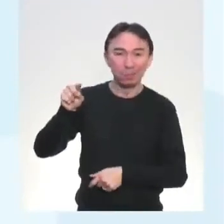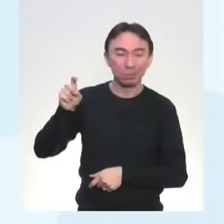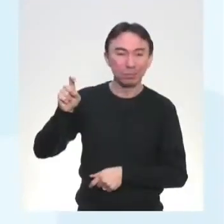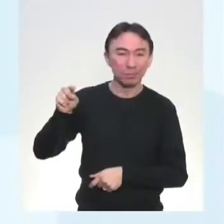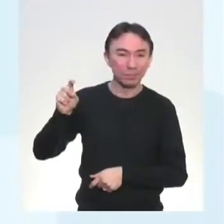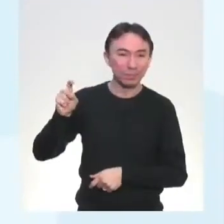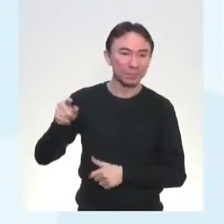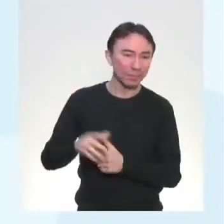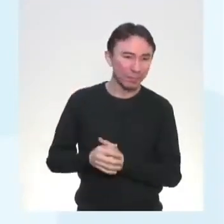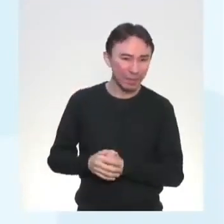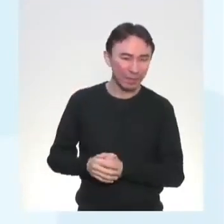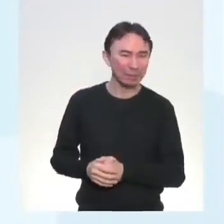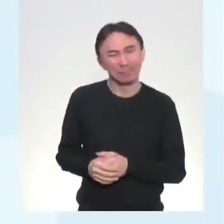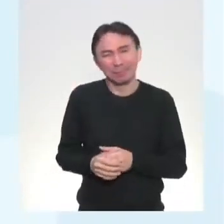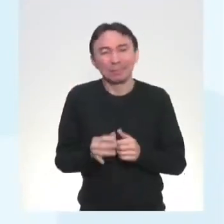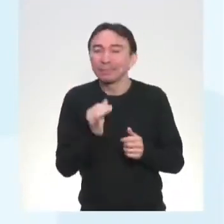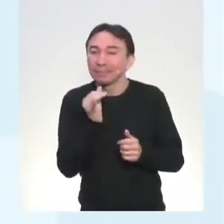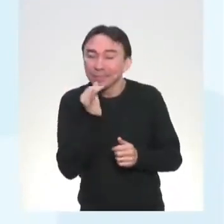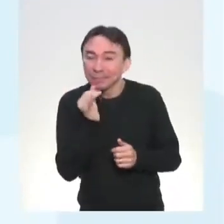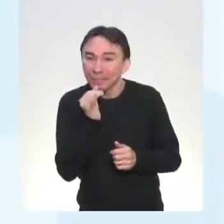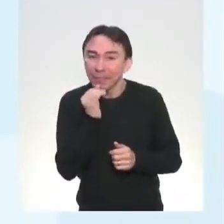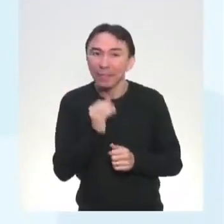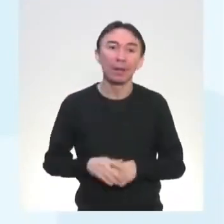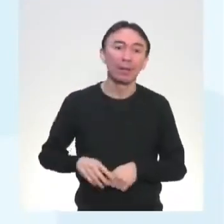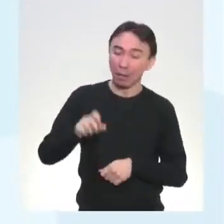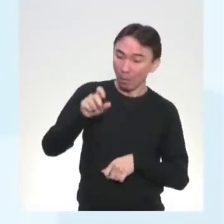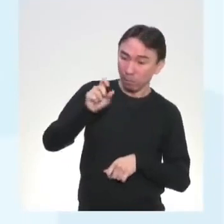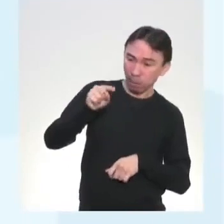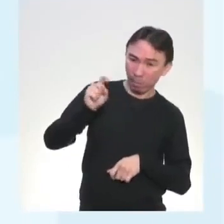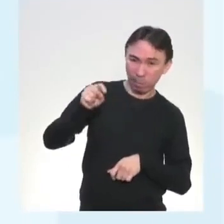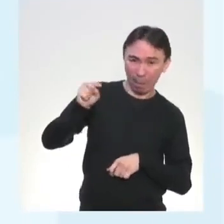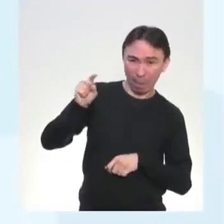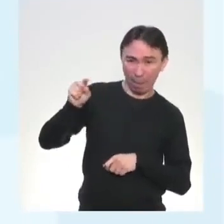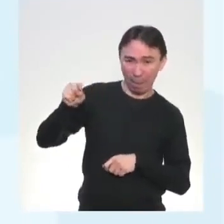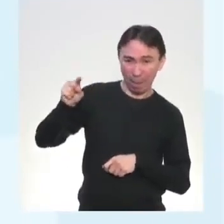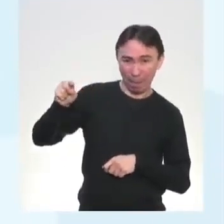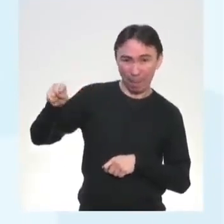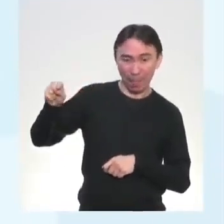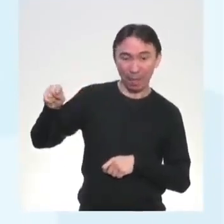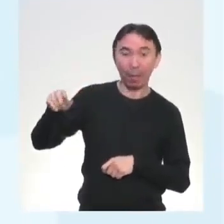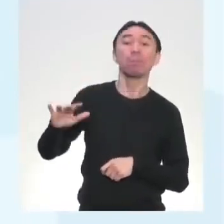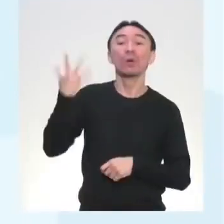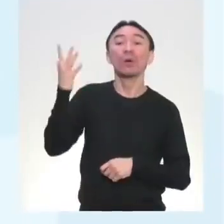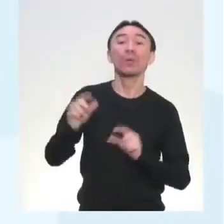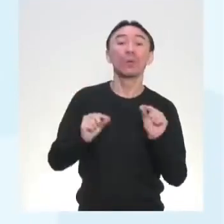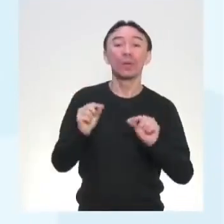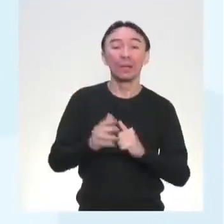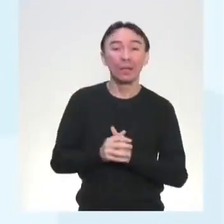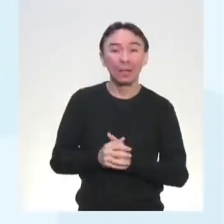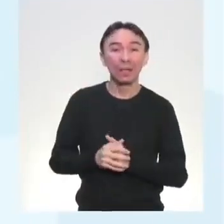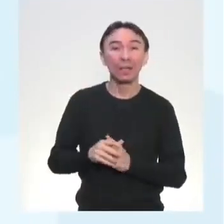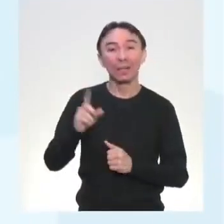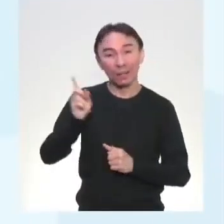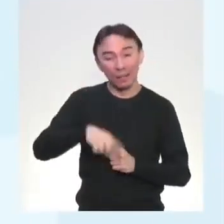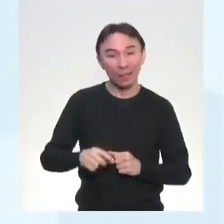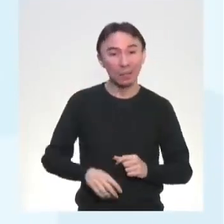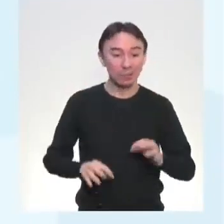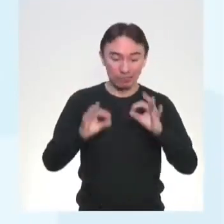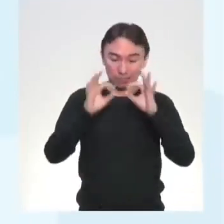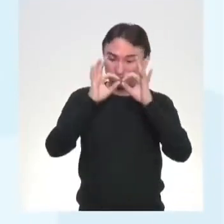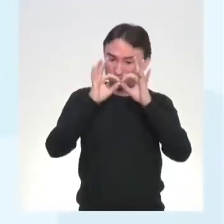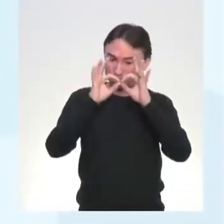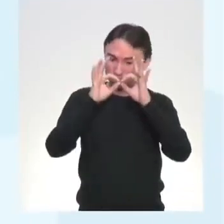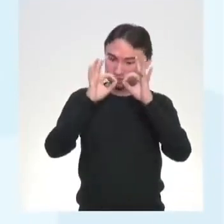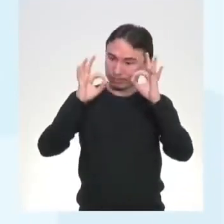Se a gente encher de ponto ali, seguindo essa direção aí, ó, o que que vai acontecer? A gente vai ter uma linha. Perfeito.